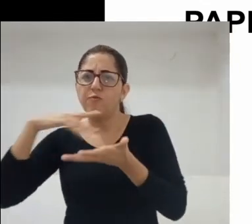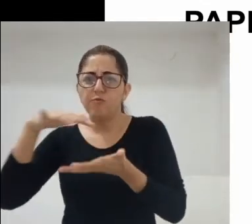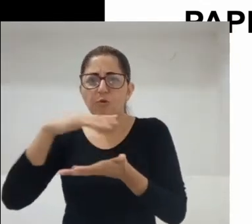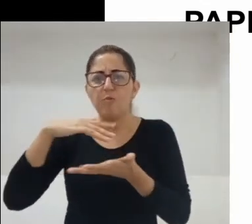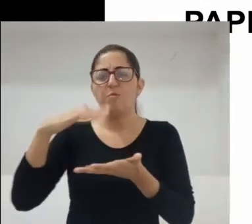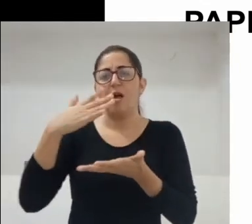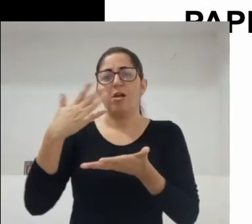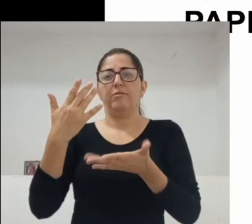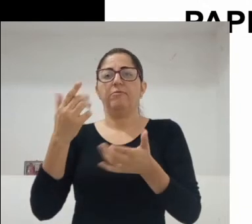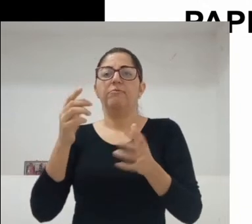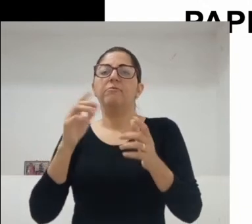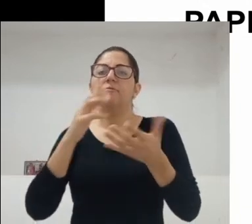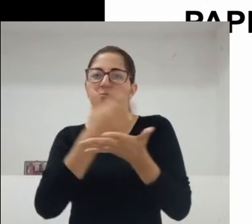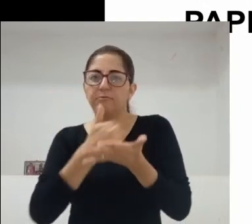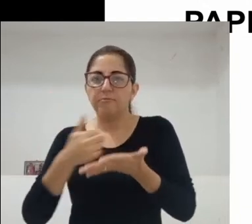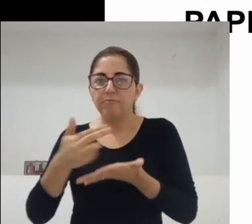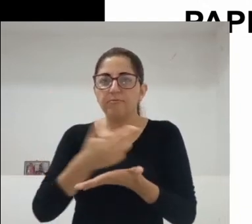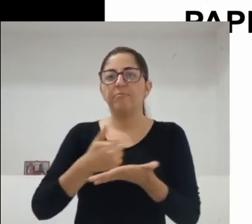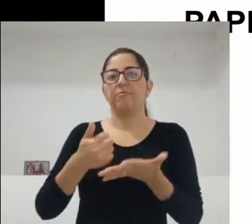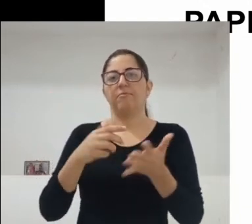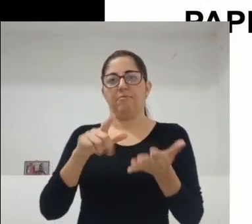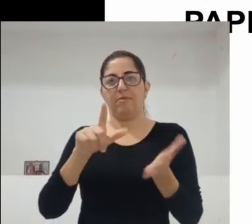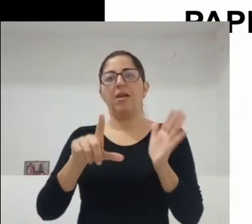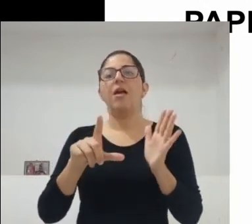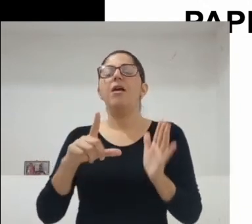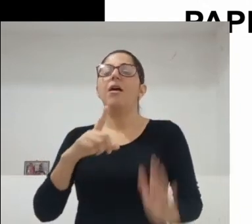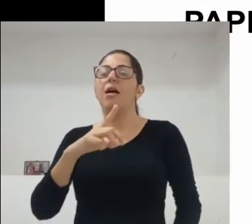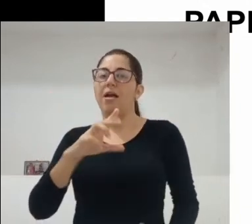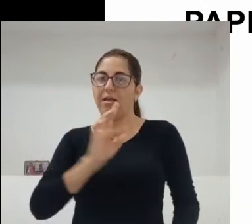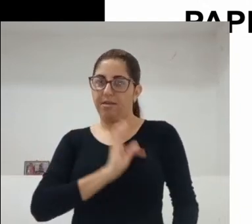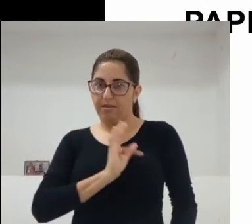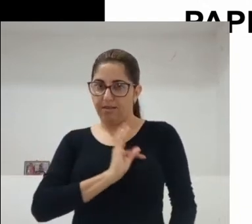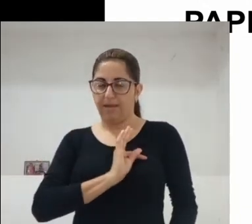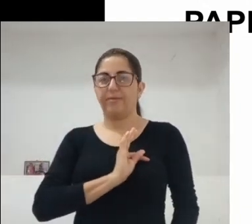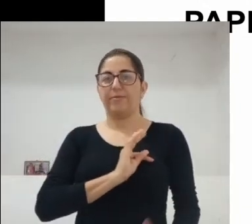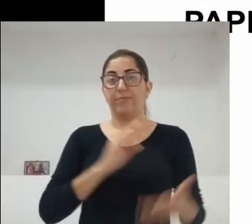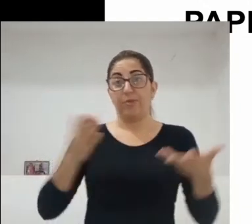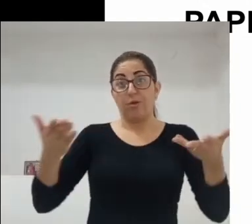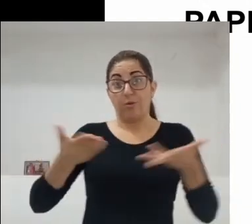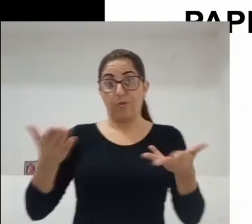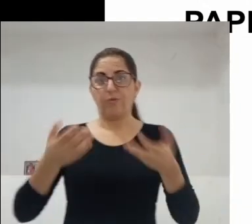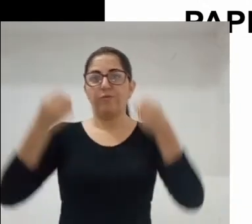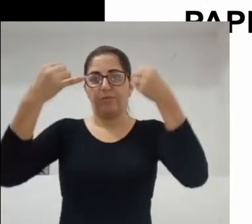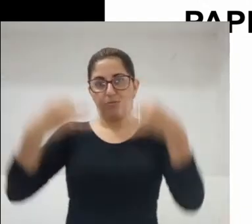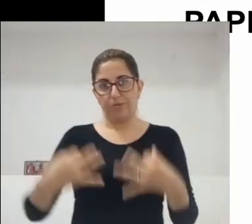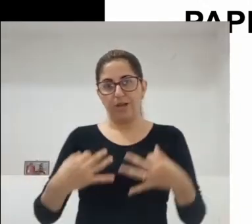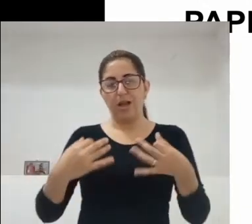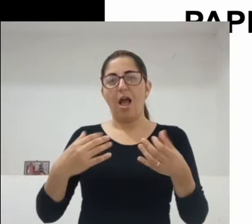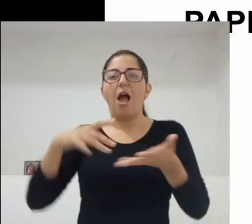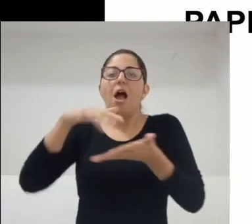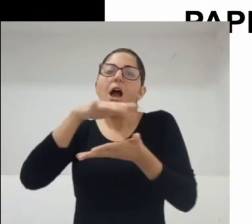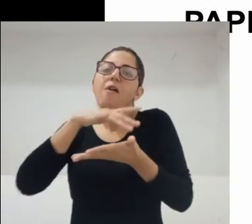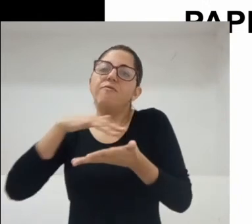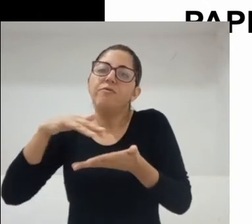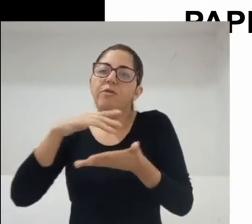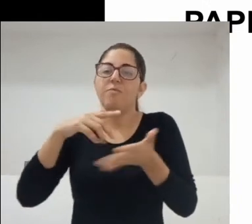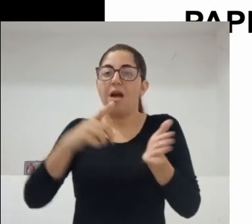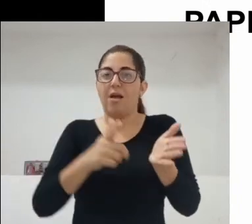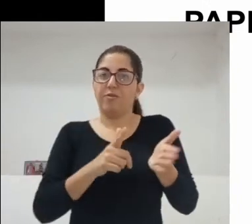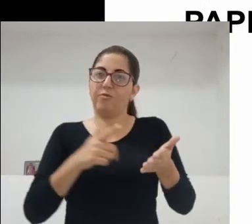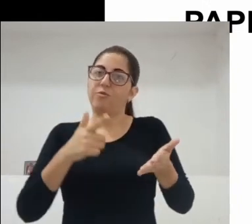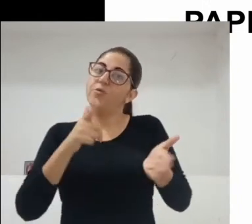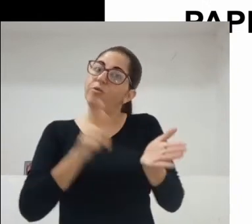e algarismos no desenho técnico, né? Hoje nós vamos falar um pouquinho de uma norma que fala sobre o formato e a dimensão do